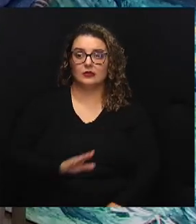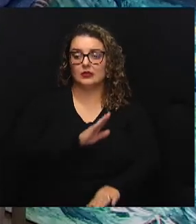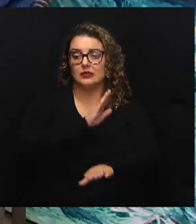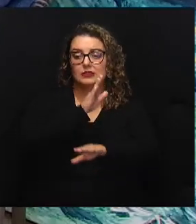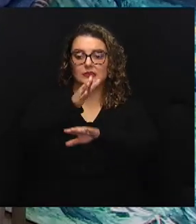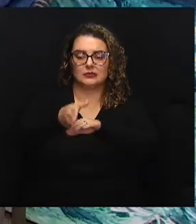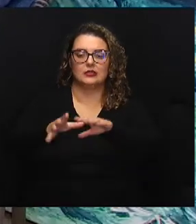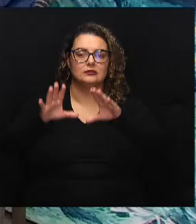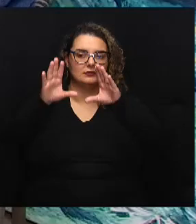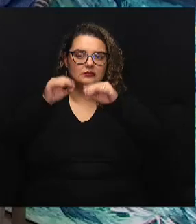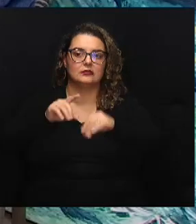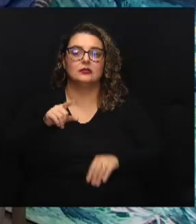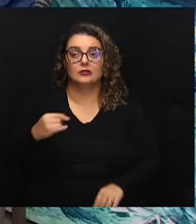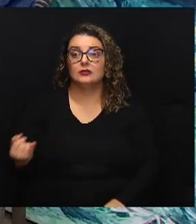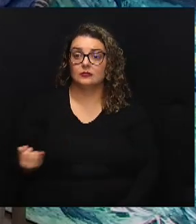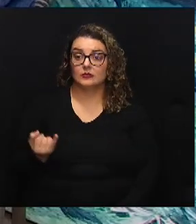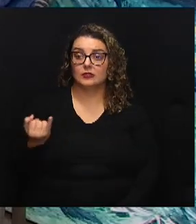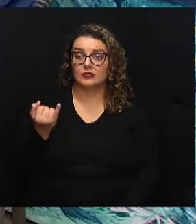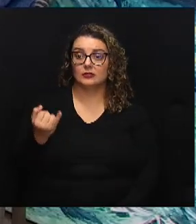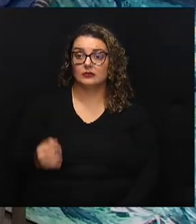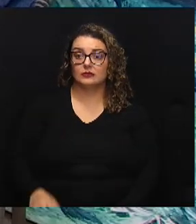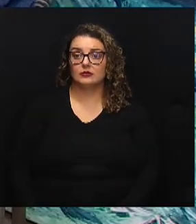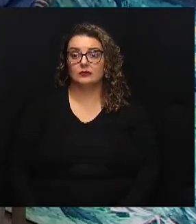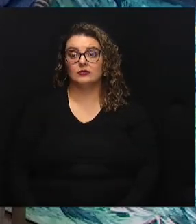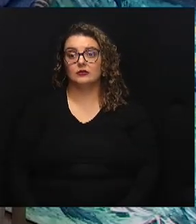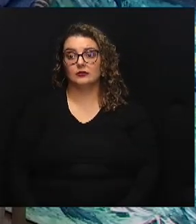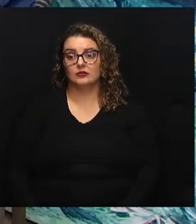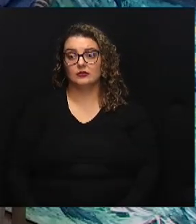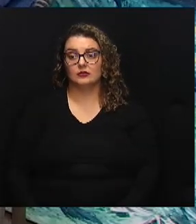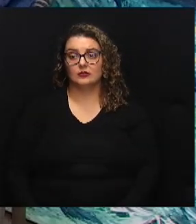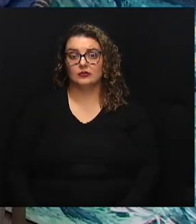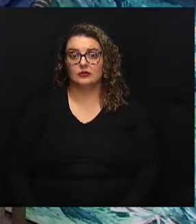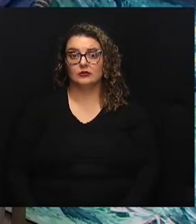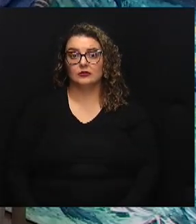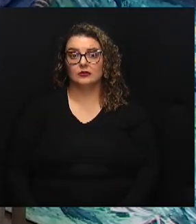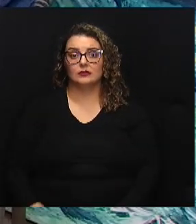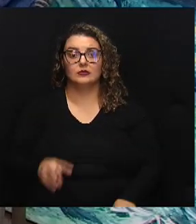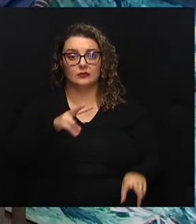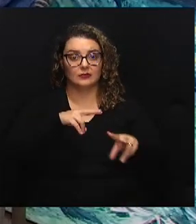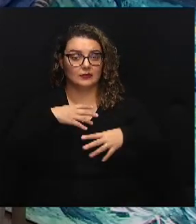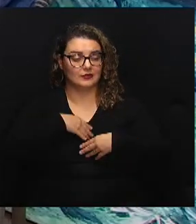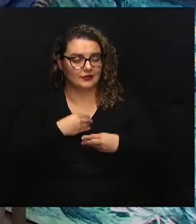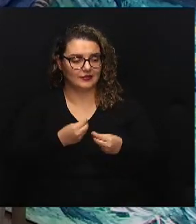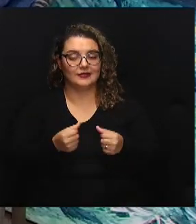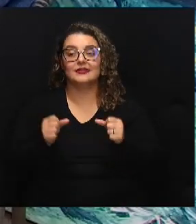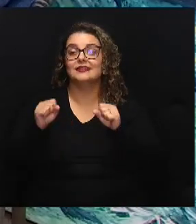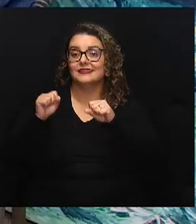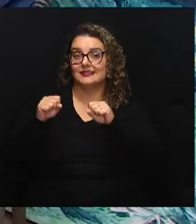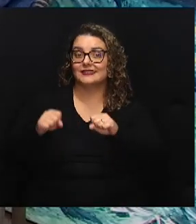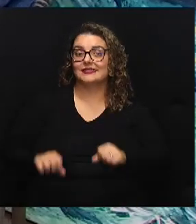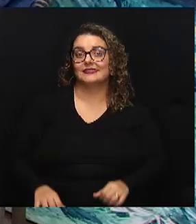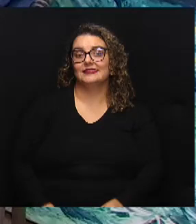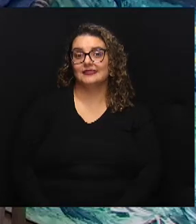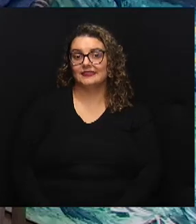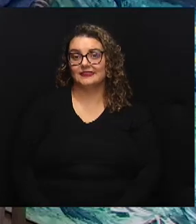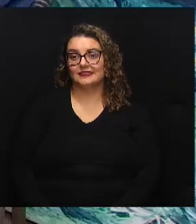noite. É muito interessante os notívagos. É um olhar sensível, né? Então, eu já fazia